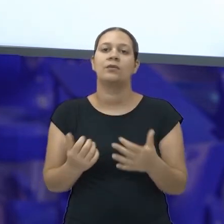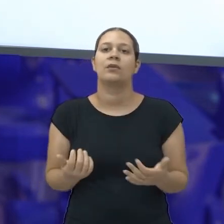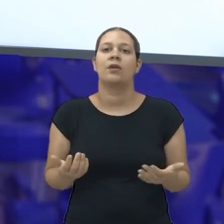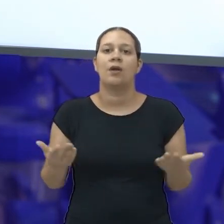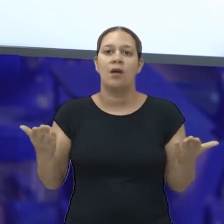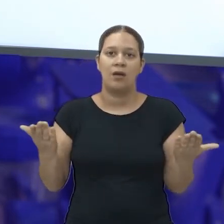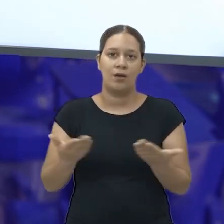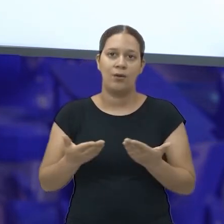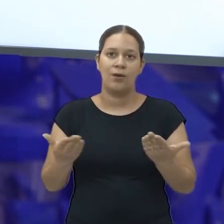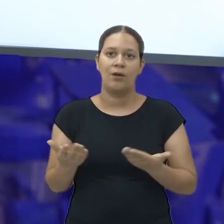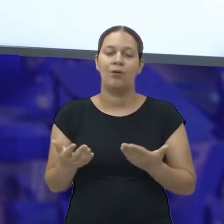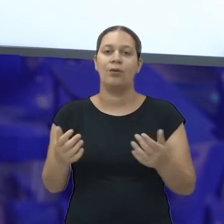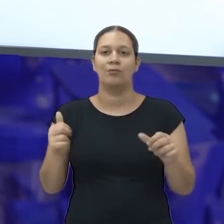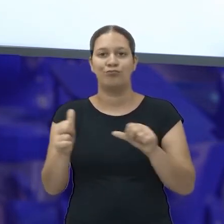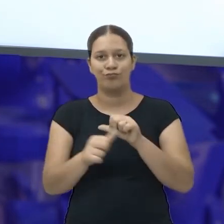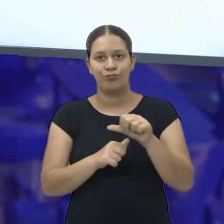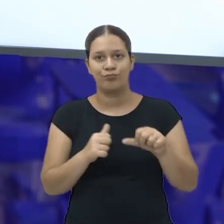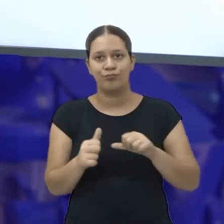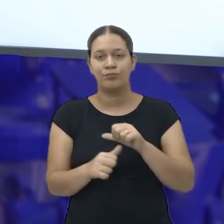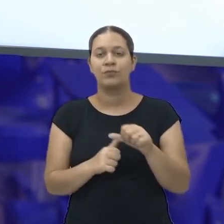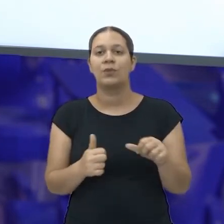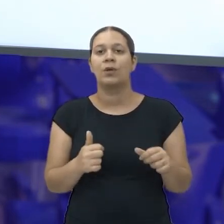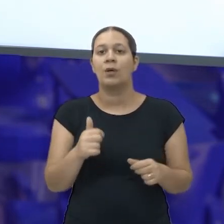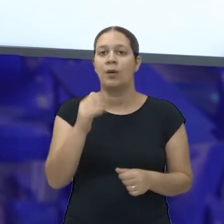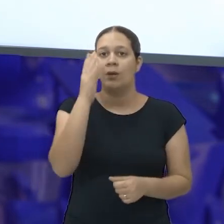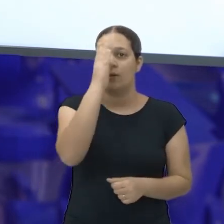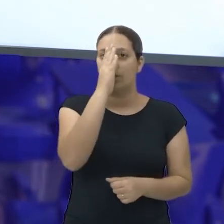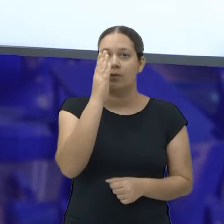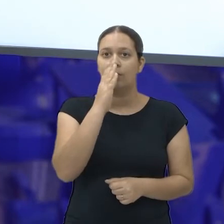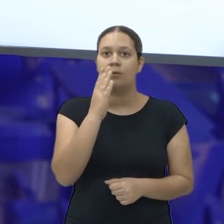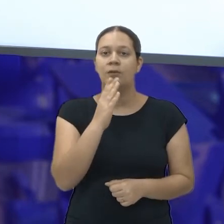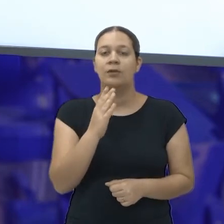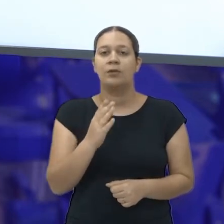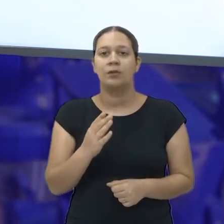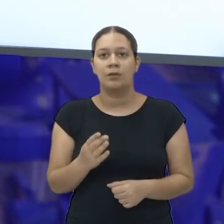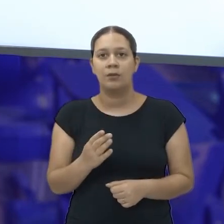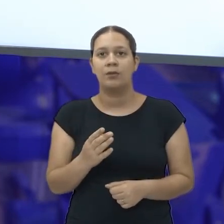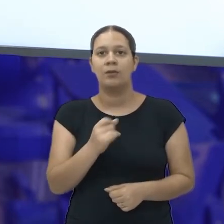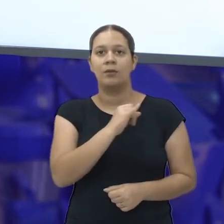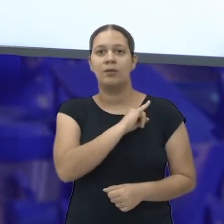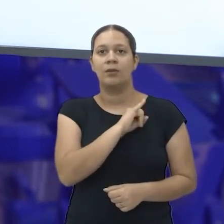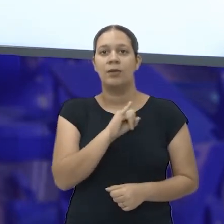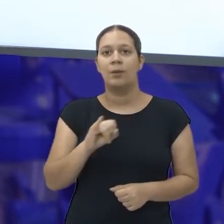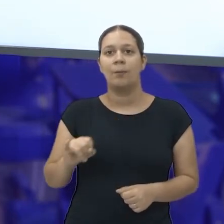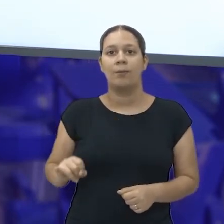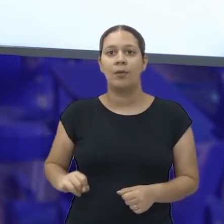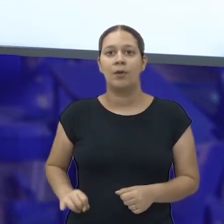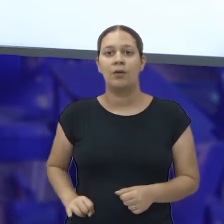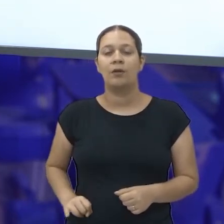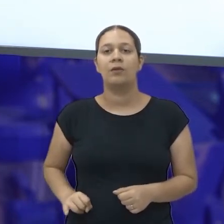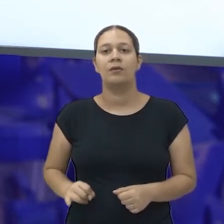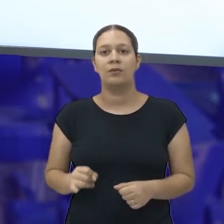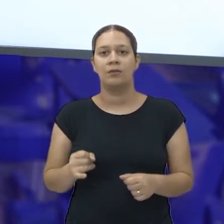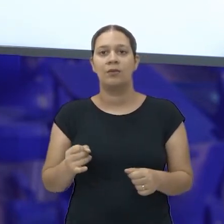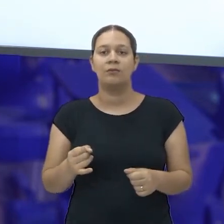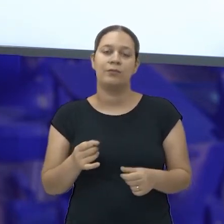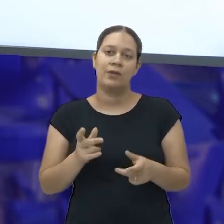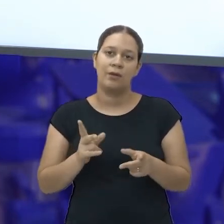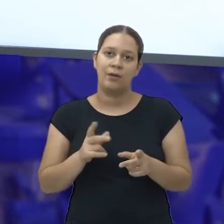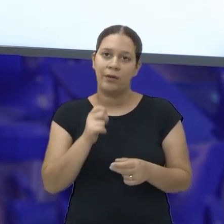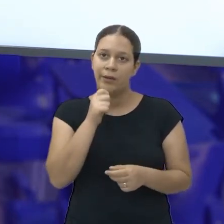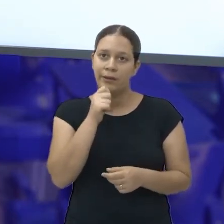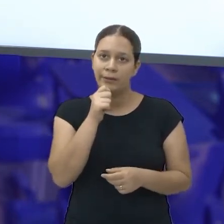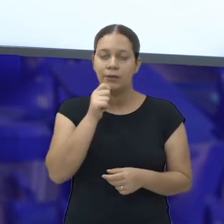muito tempo e isso precisaria ser modificado. Quando o Brasil torna-se império, com a independência, mantém-se a